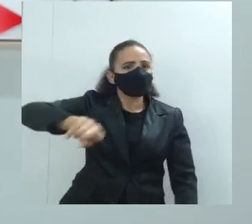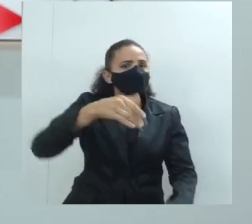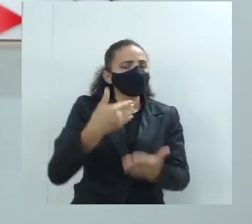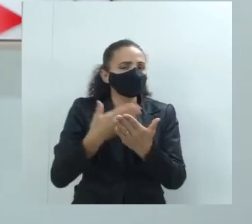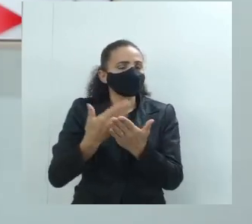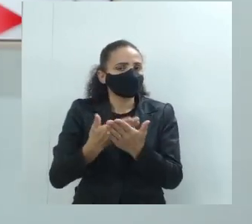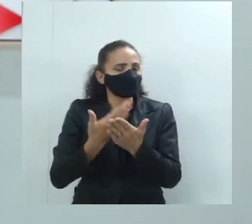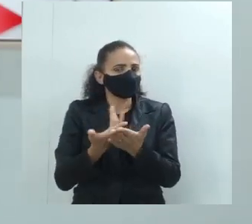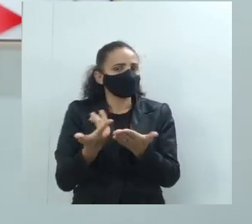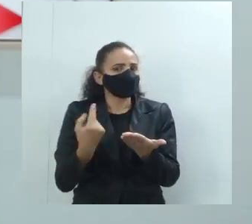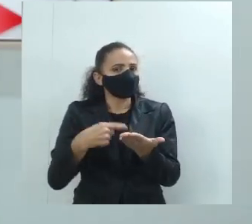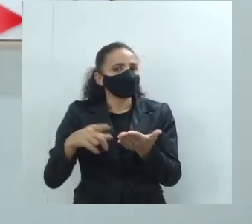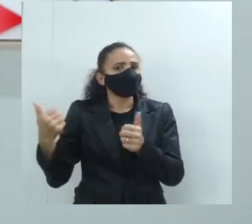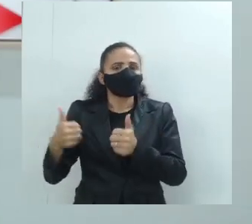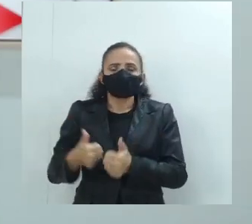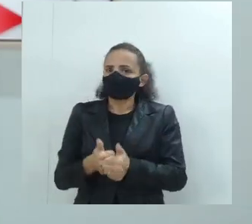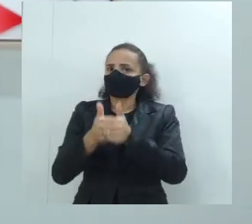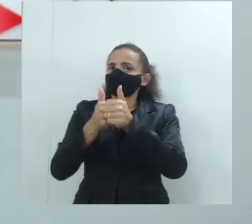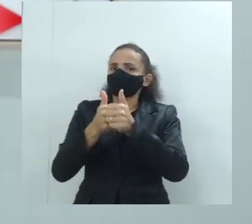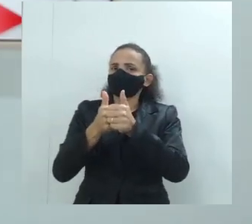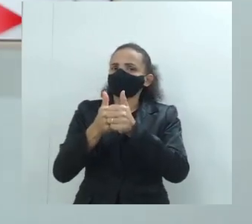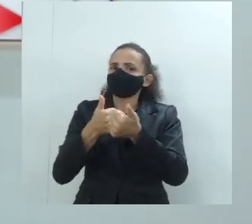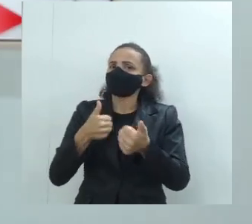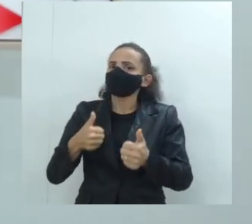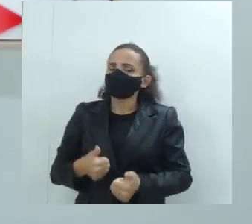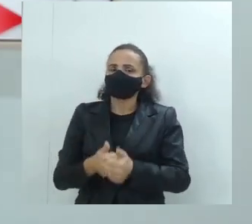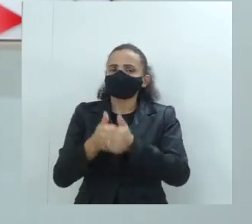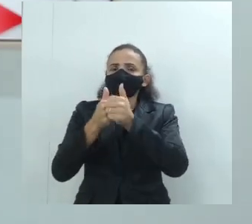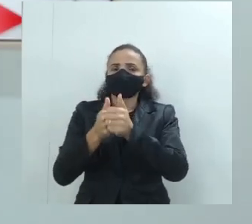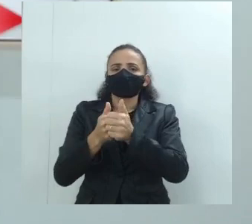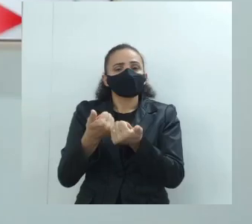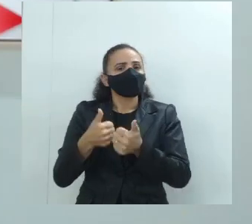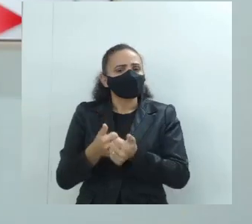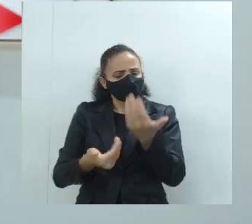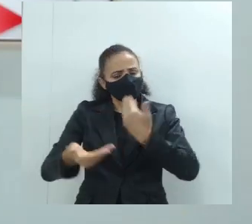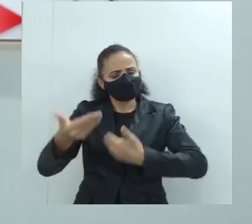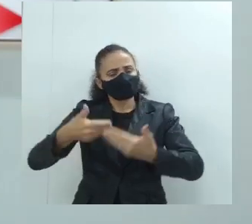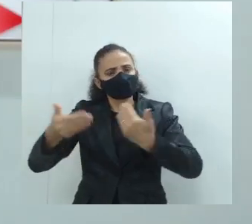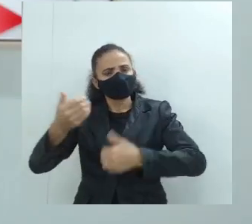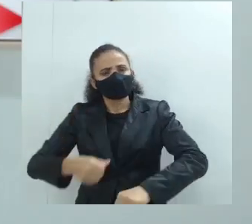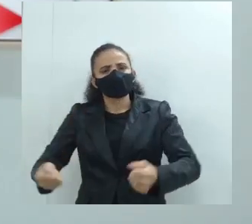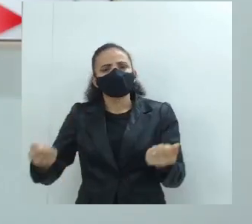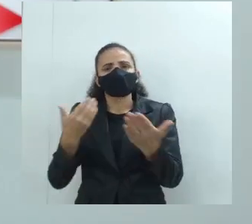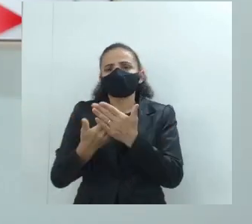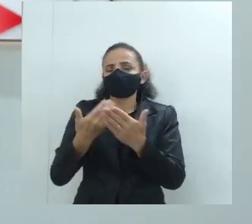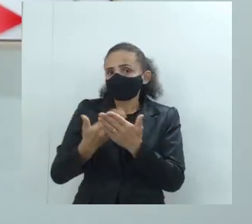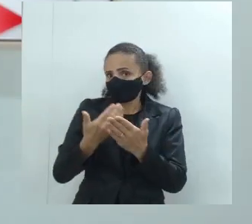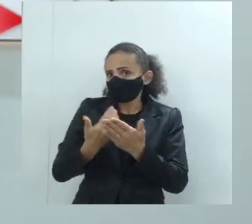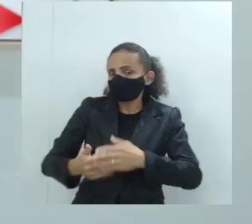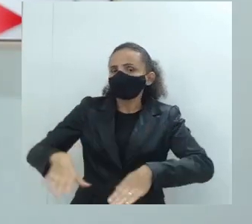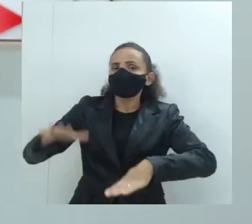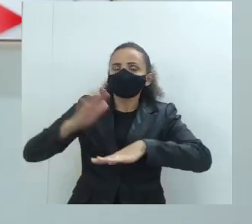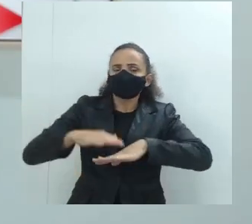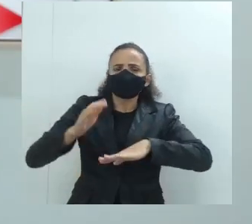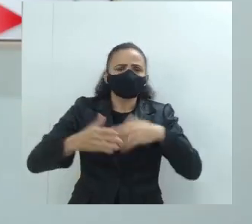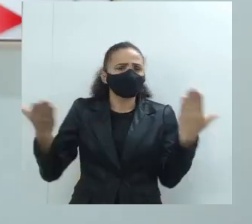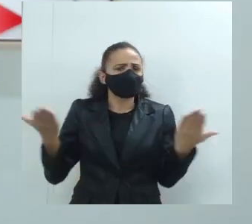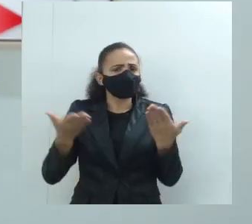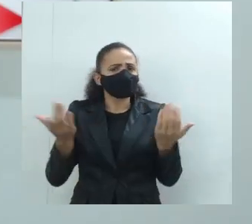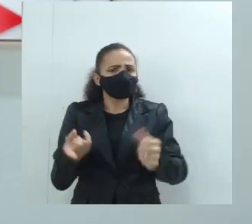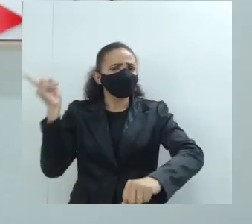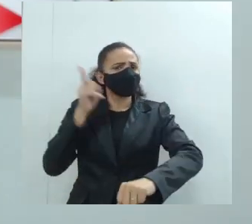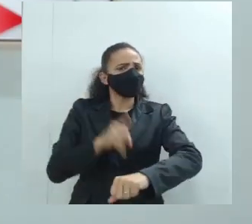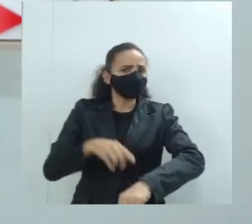também, não deixa de estar com a gente no nosso canal, assistindo as nossas videoaulas, porque esse momento é um momento